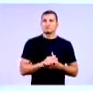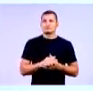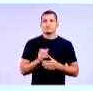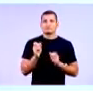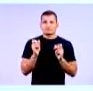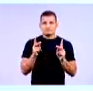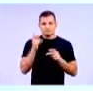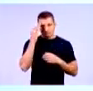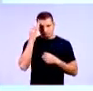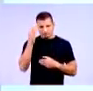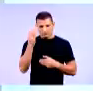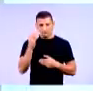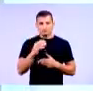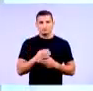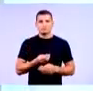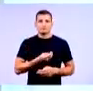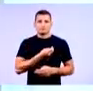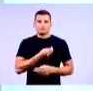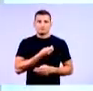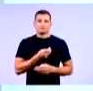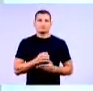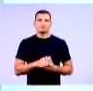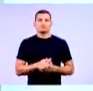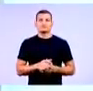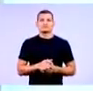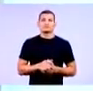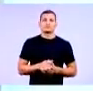professora. Gente, agradeço a presença de vocês, espero ter a